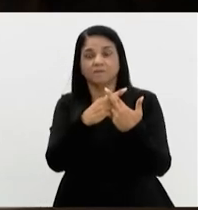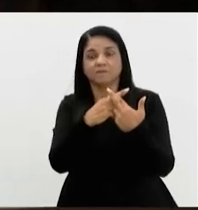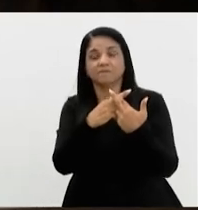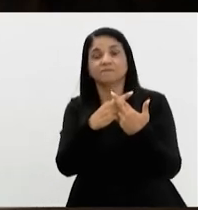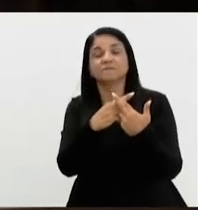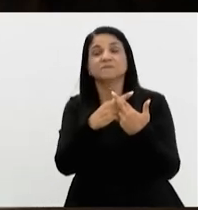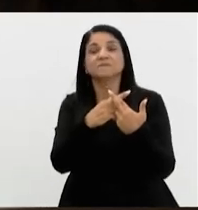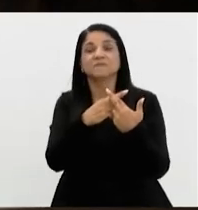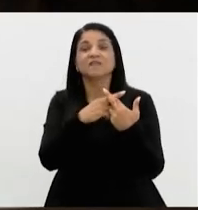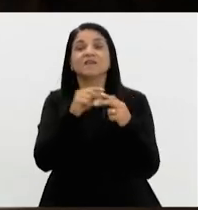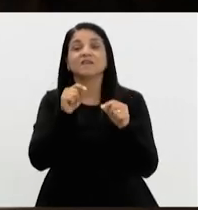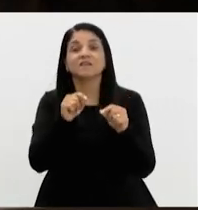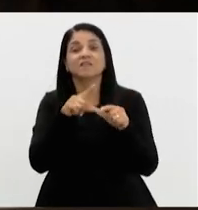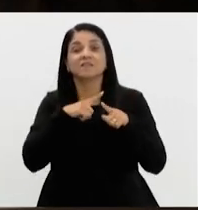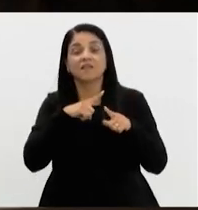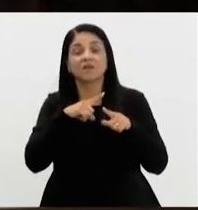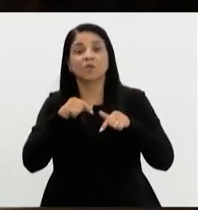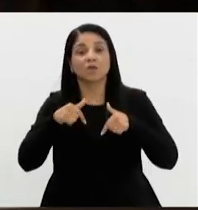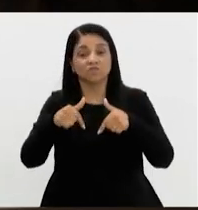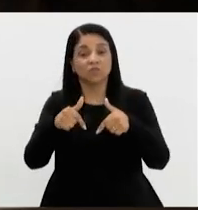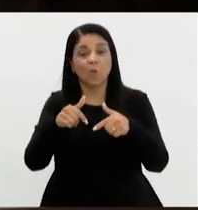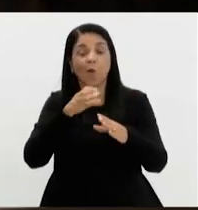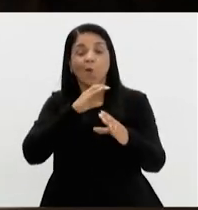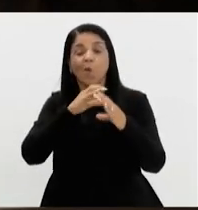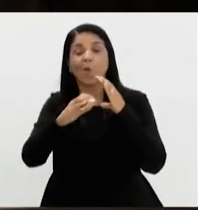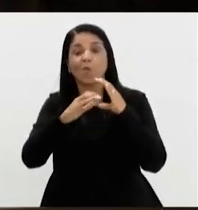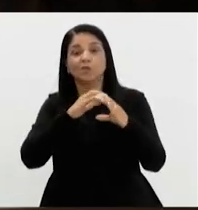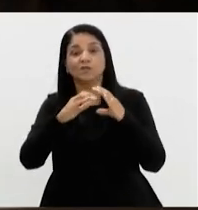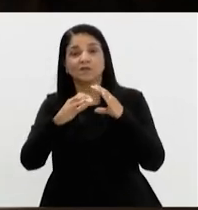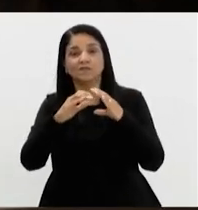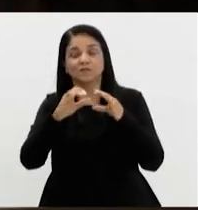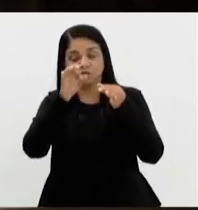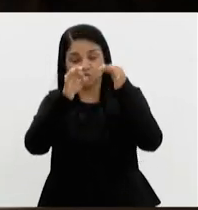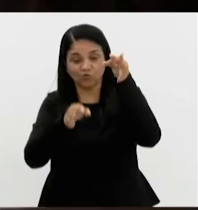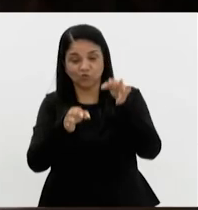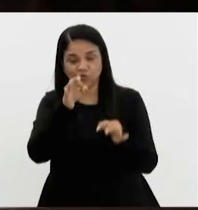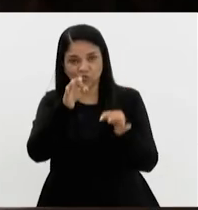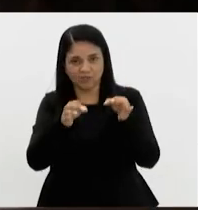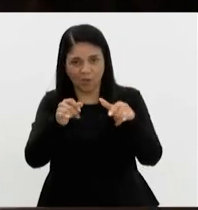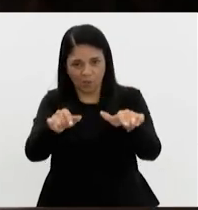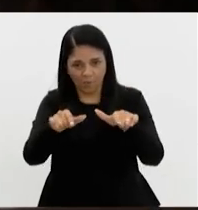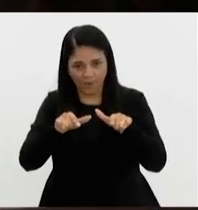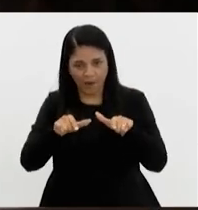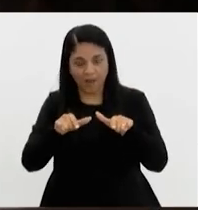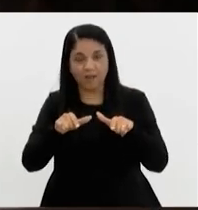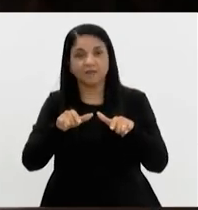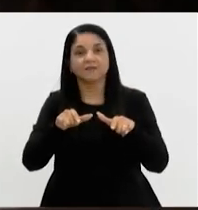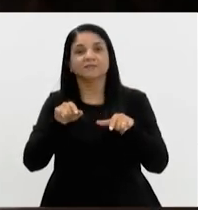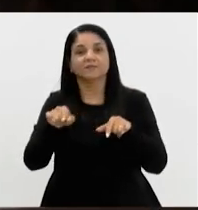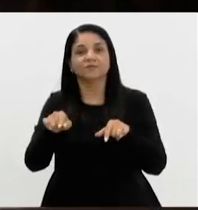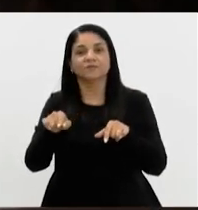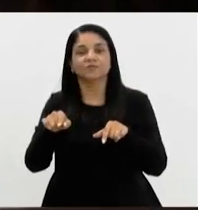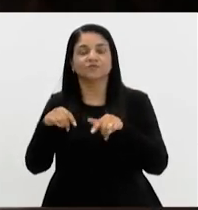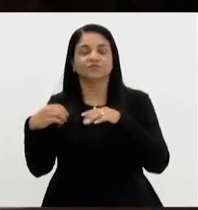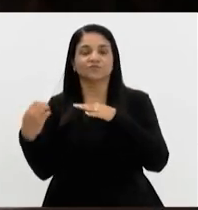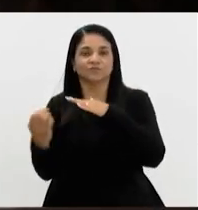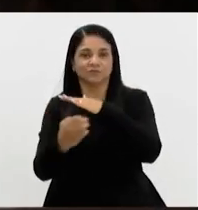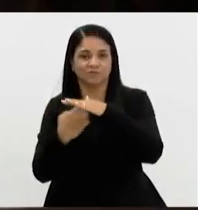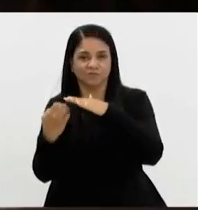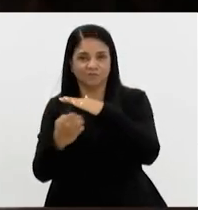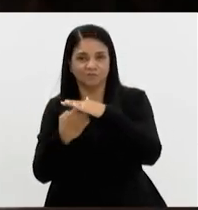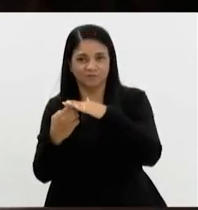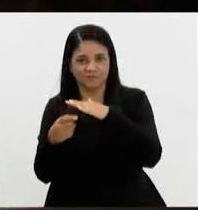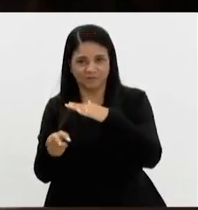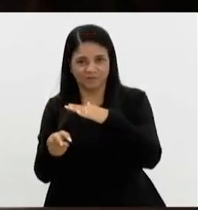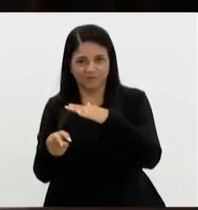implicitamente que haja uma comunicação judicial dos provedores no sentido de a